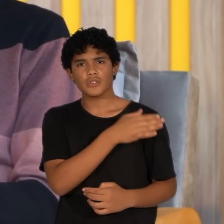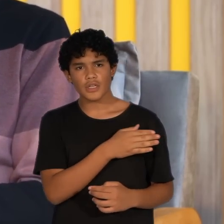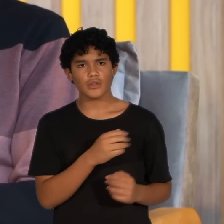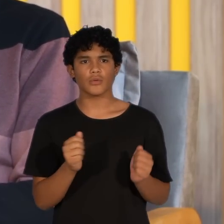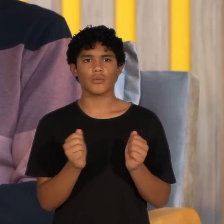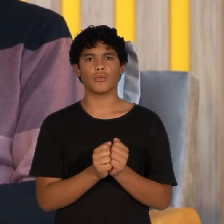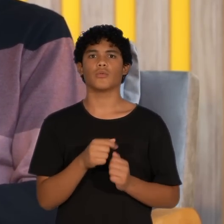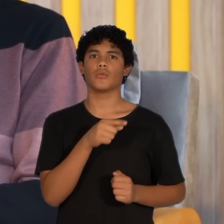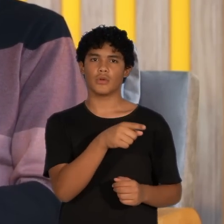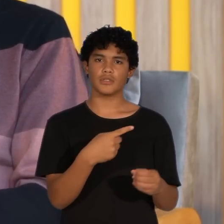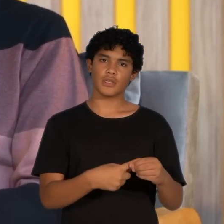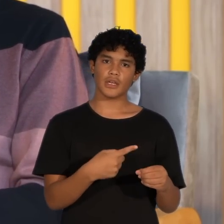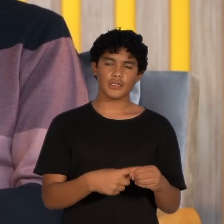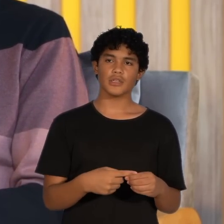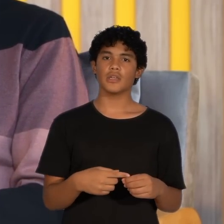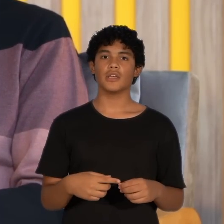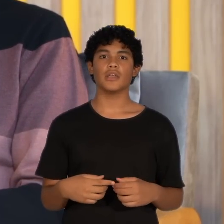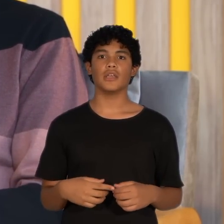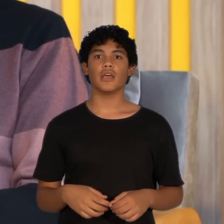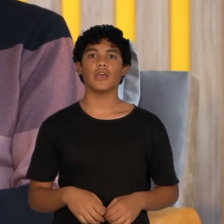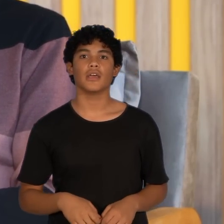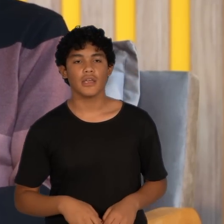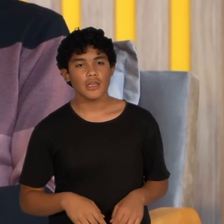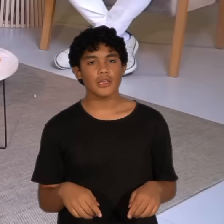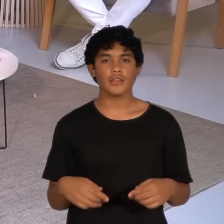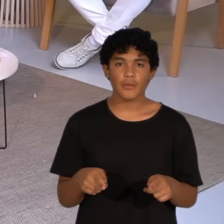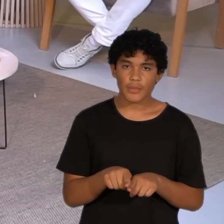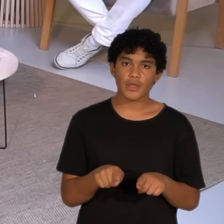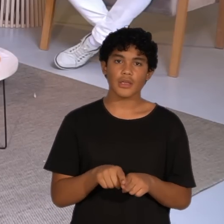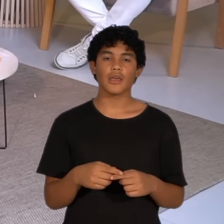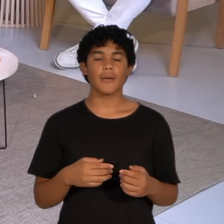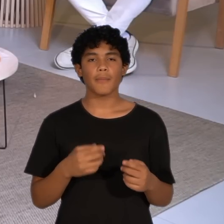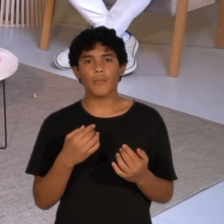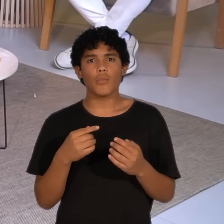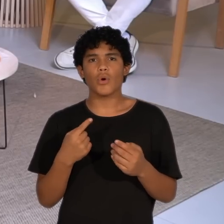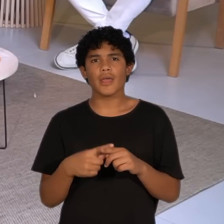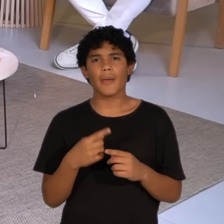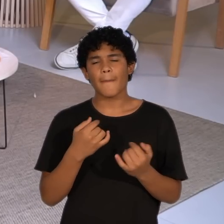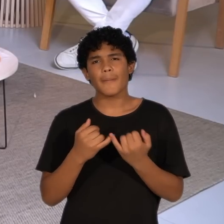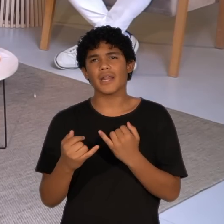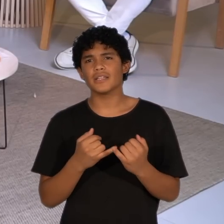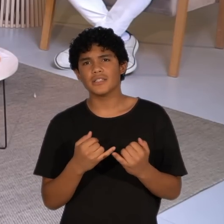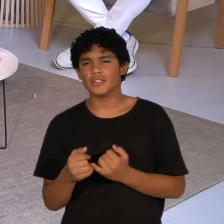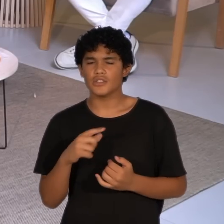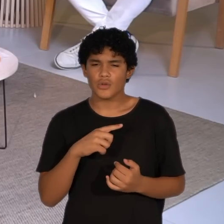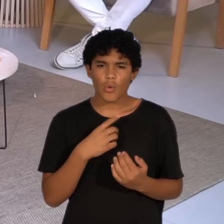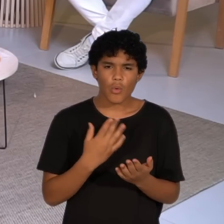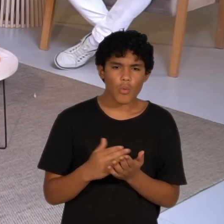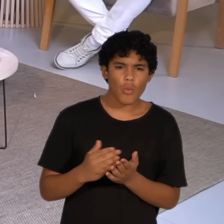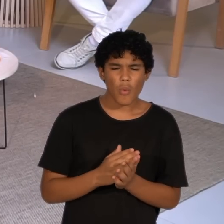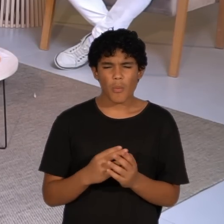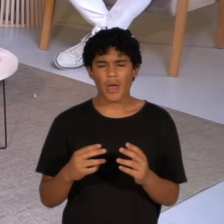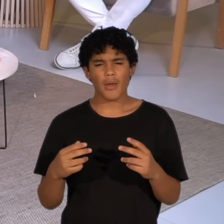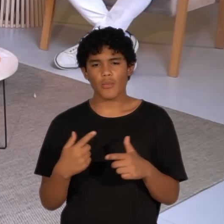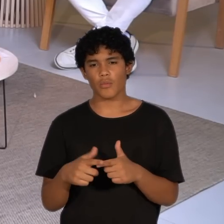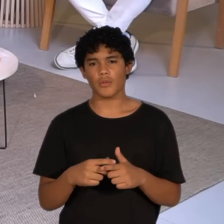problema, né? Que a lição deixou claro aqui e que também a Bíblia mostrava também. Parece que tinha alguma coisa ali entre